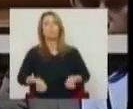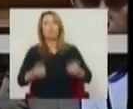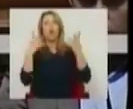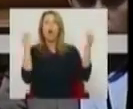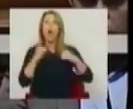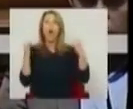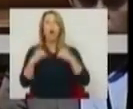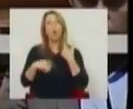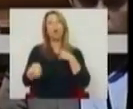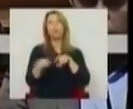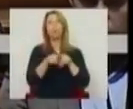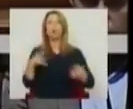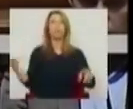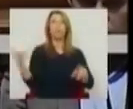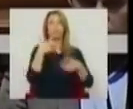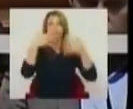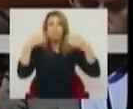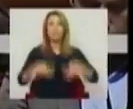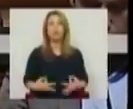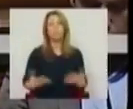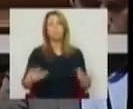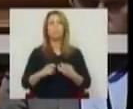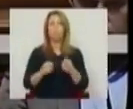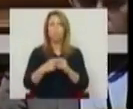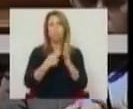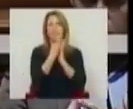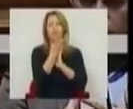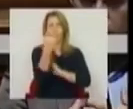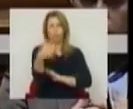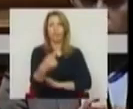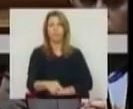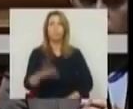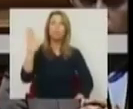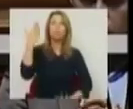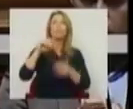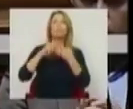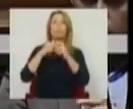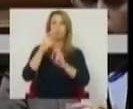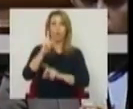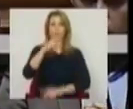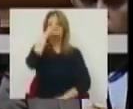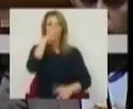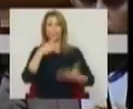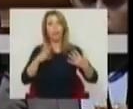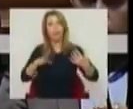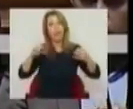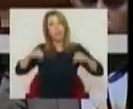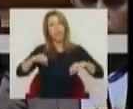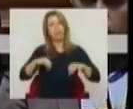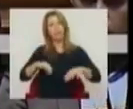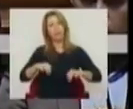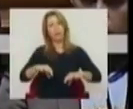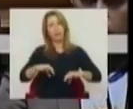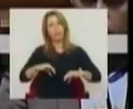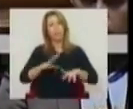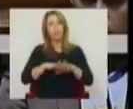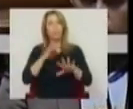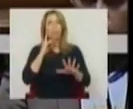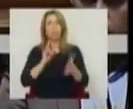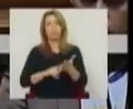tem vários problemas. O primeiro problema é que o Governo, para evitar a falta que